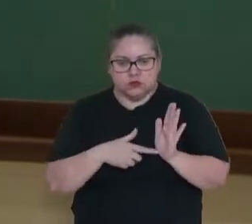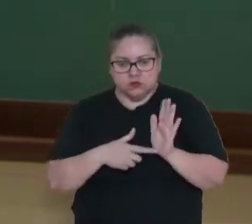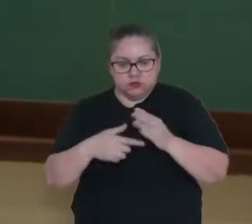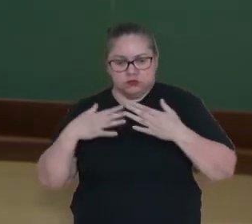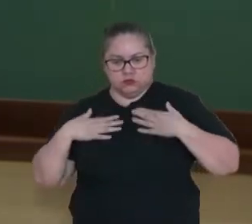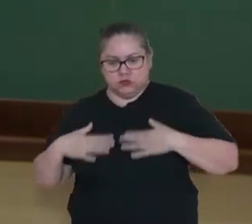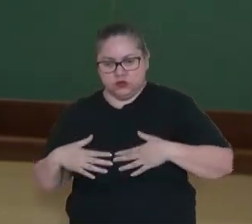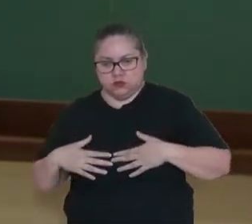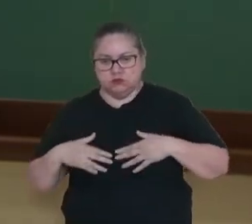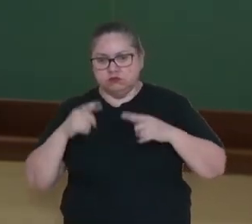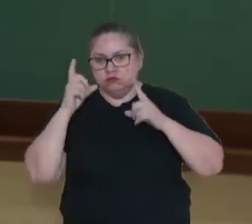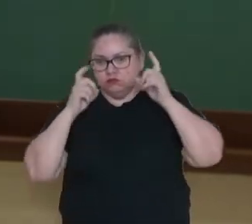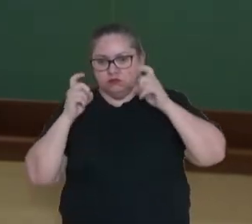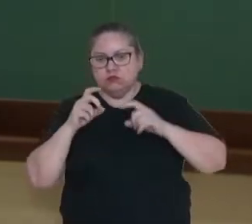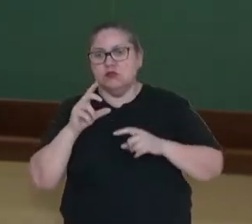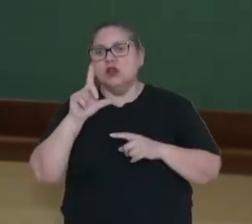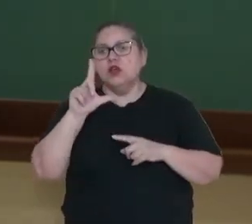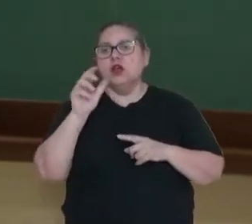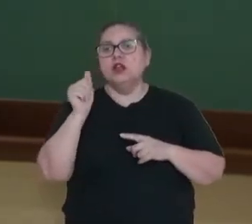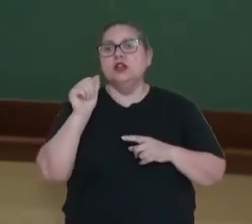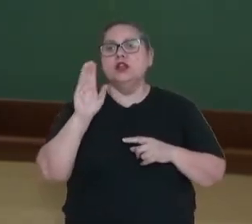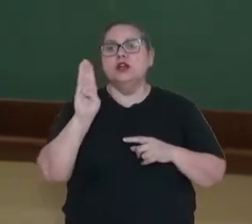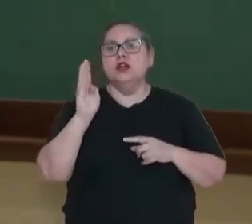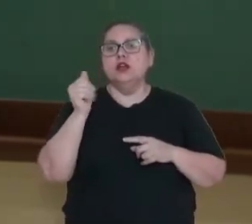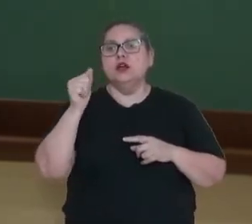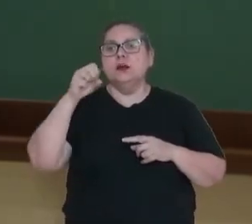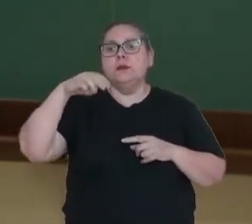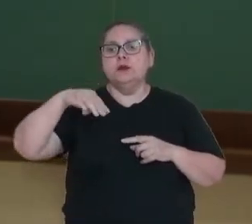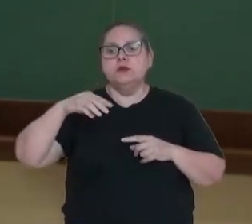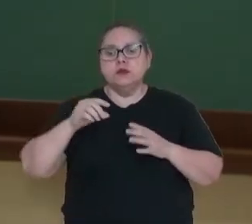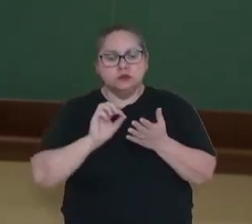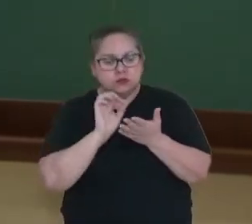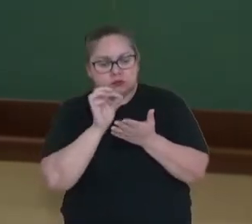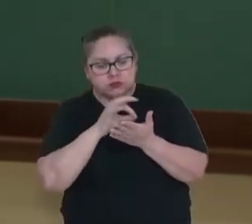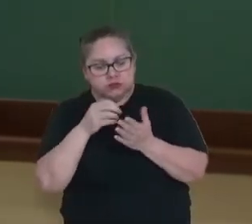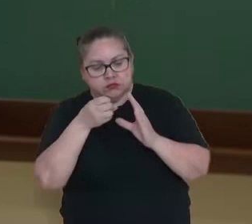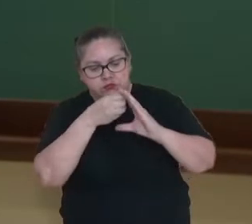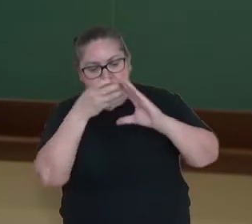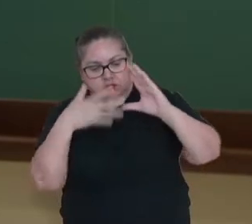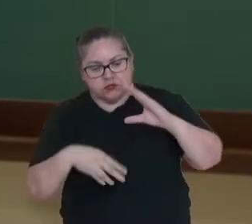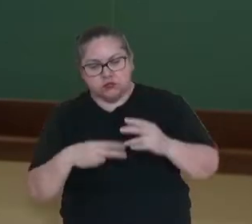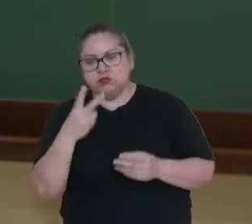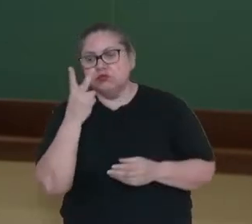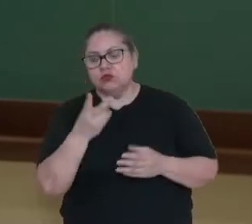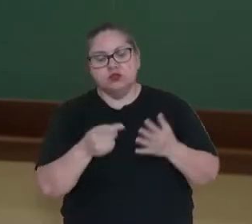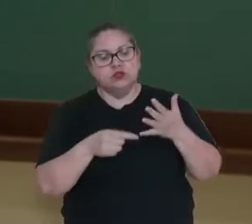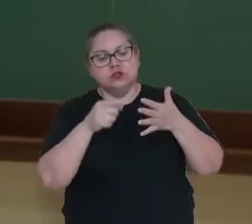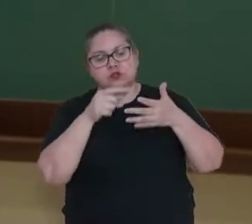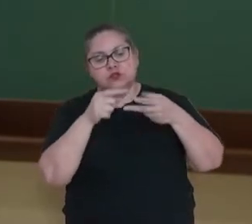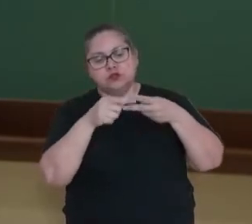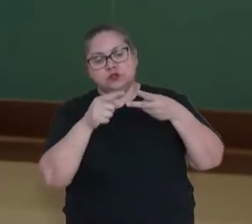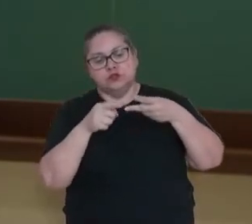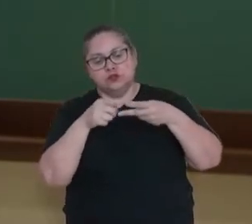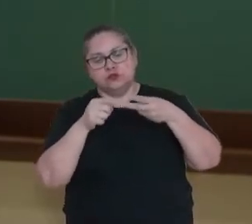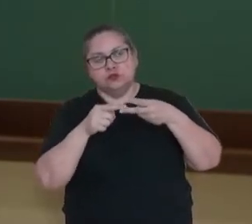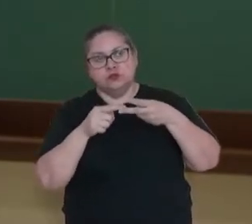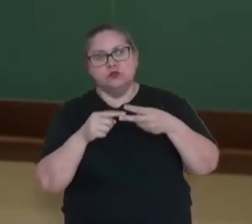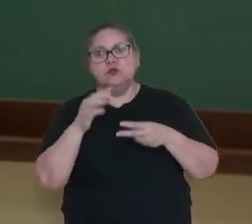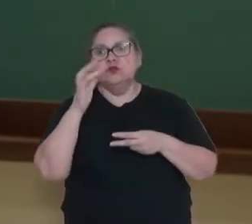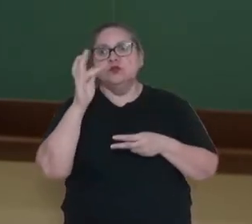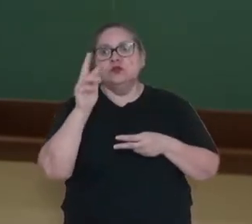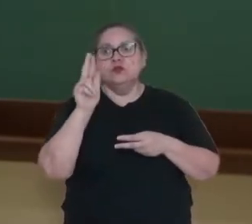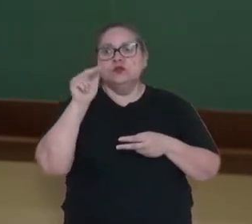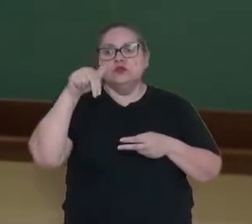corporal, chamado Laban, caracterizou os nossos movimentos em dois tipos. Os funcionais, que são aqueles que